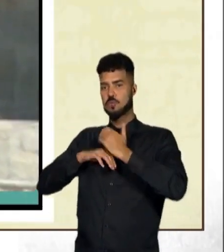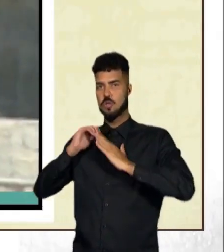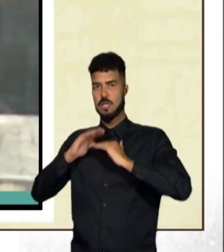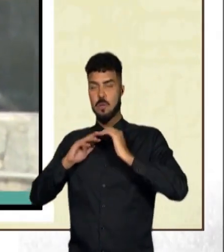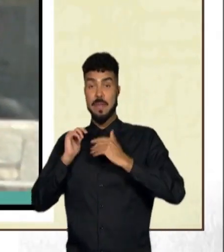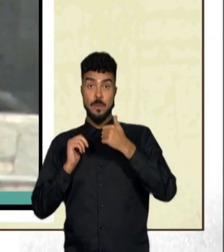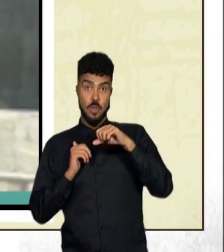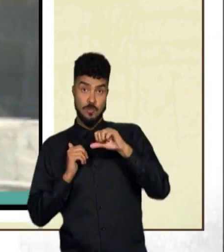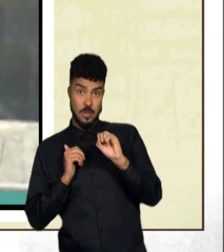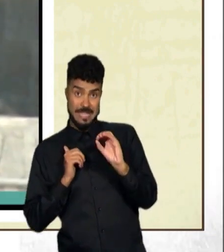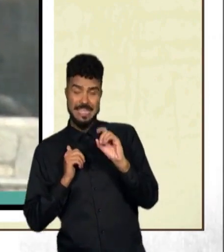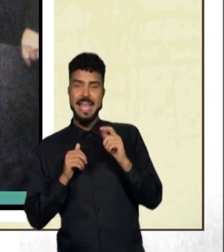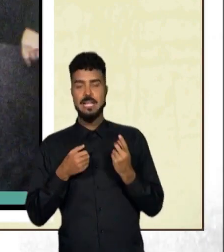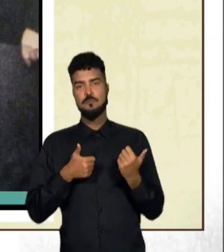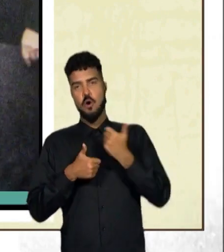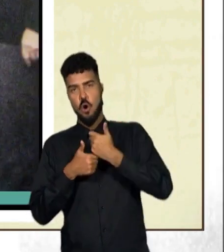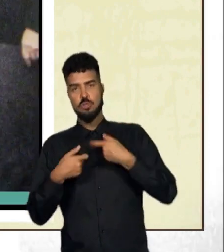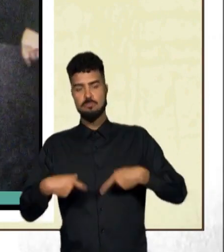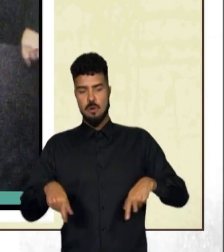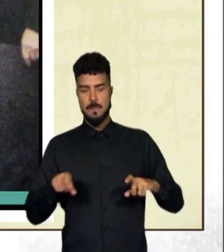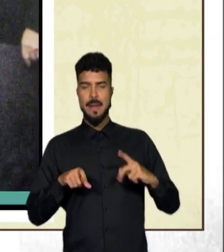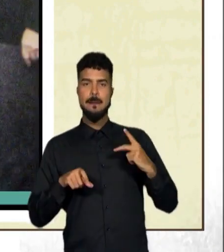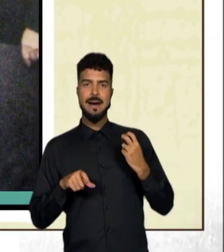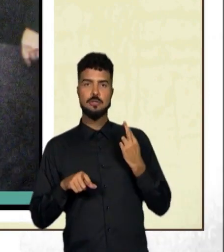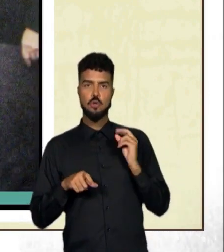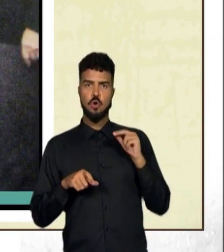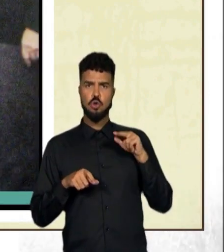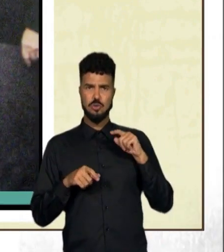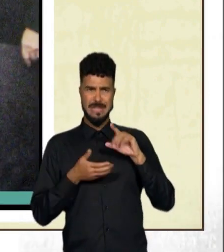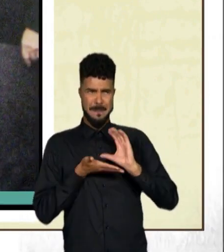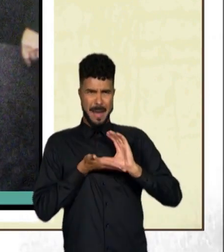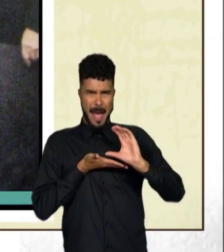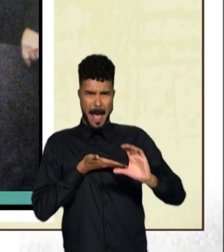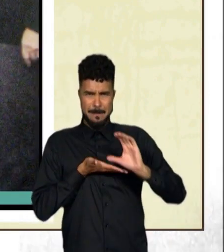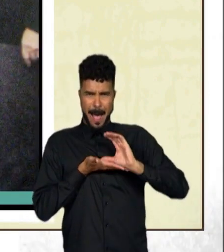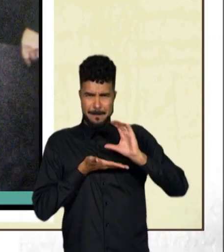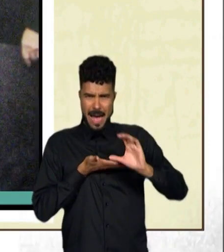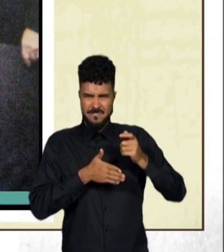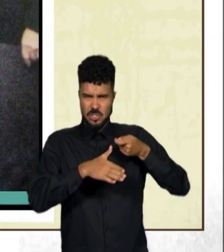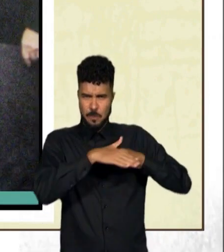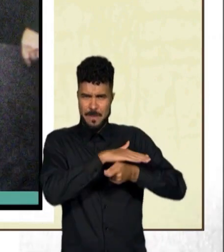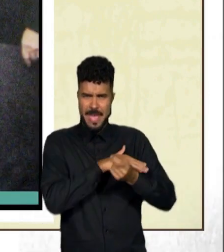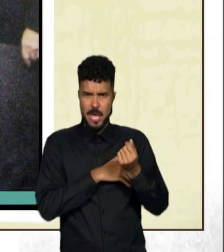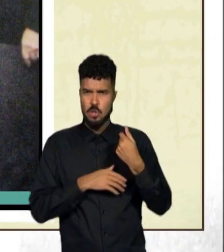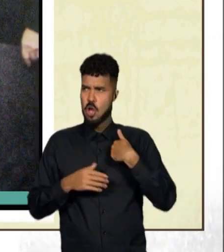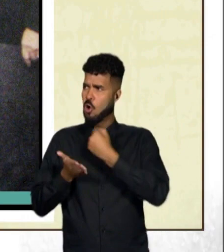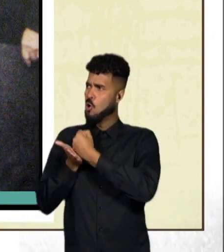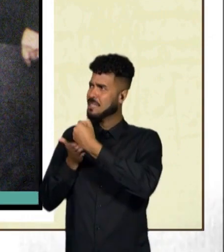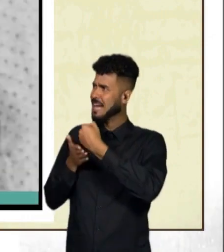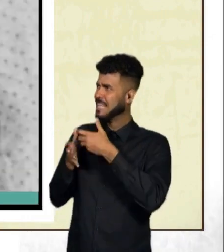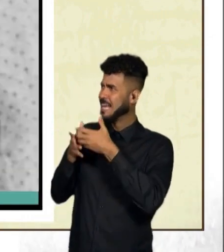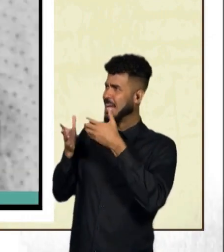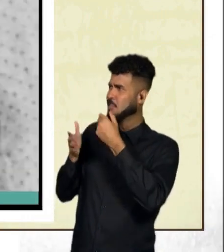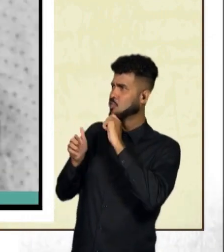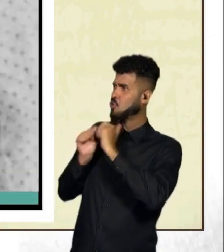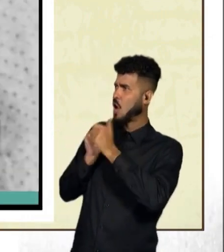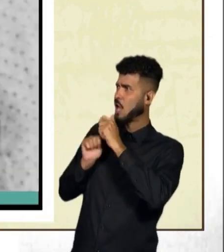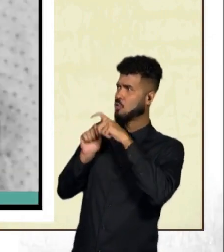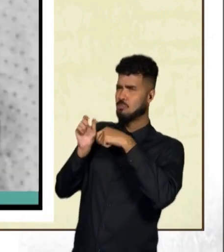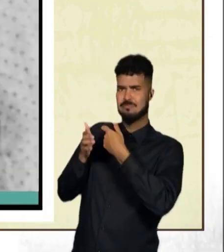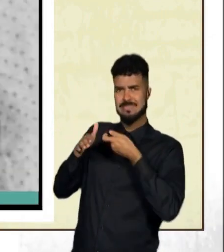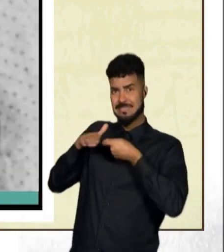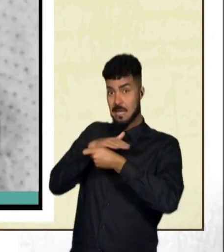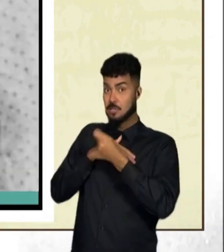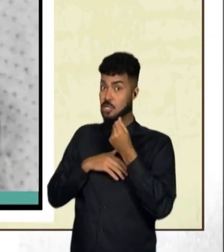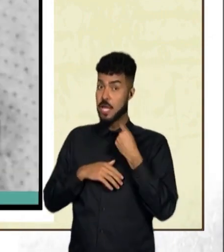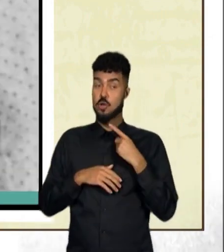clube como patrono, fazendo investimentos altíssimos, trazendo grandes jogadores, com a força do dinheiro do